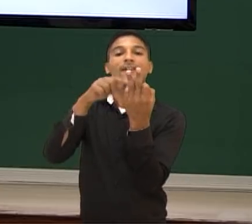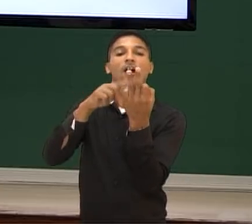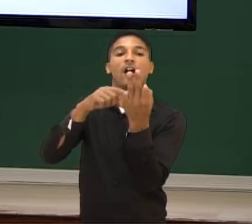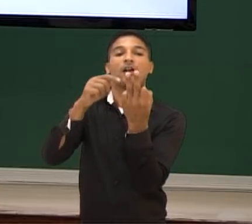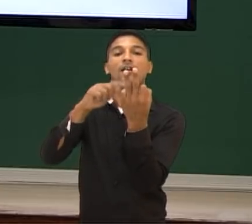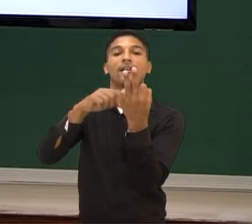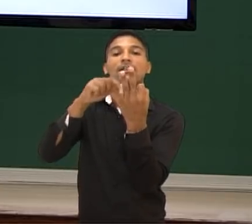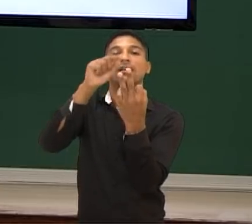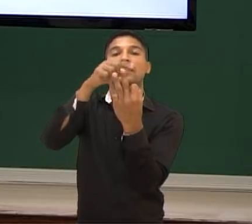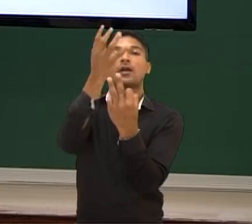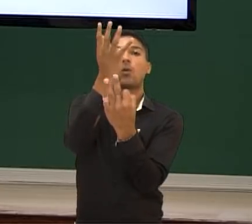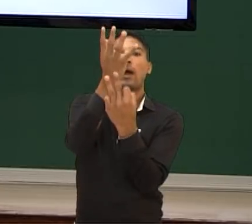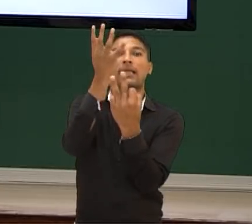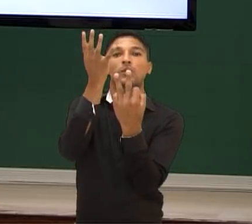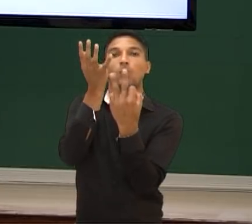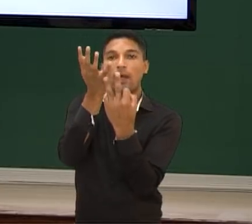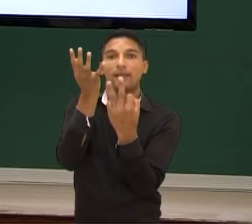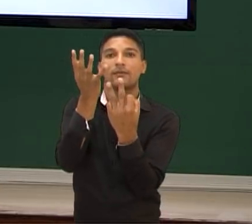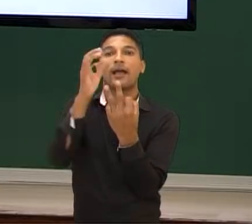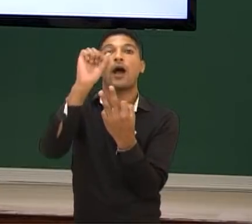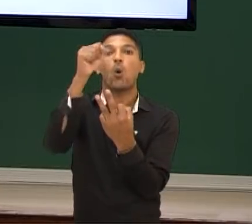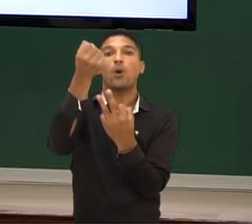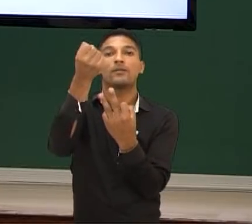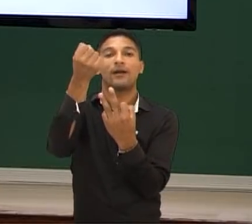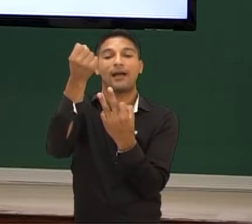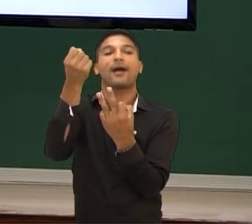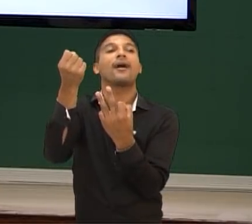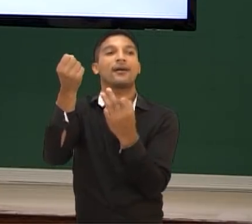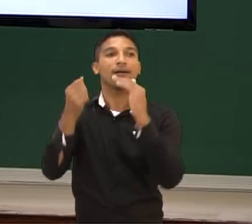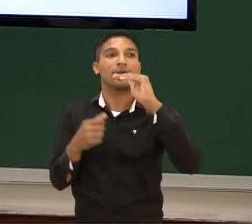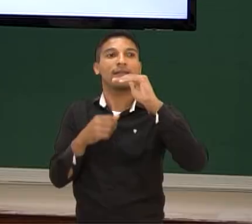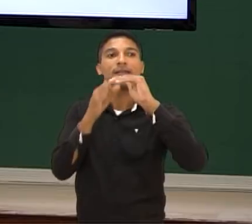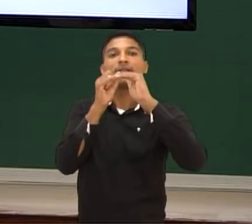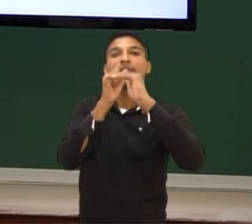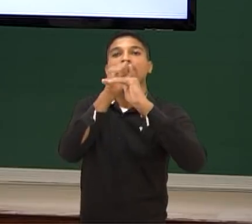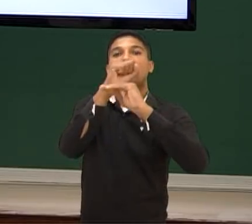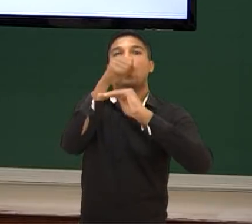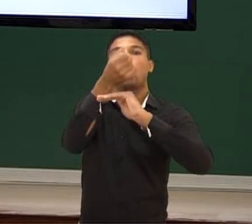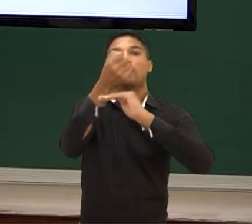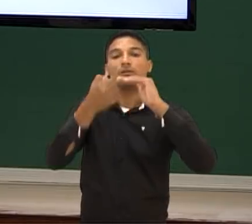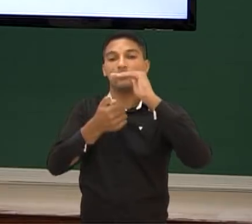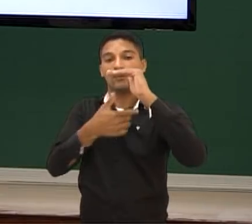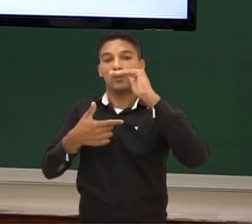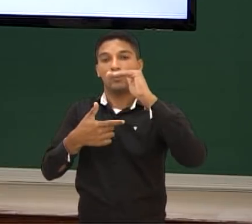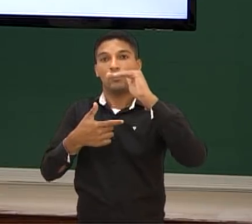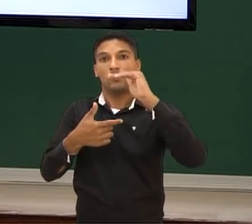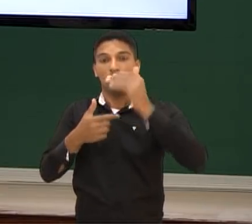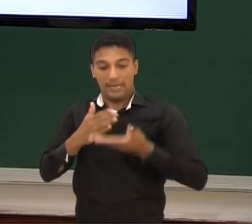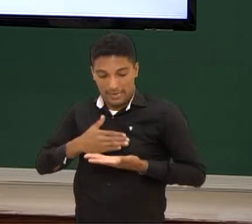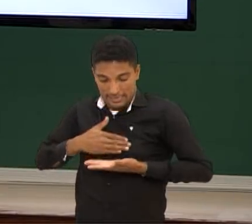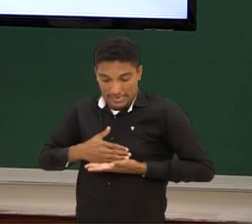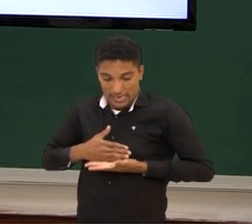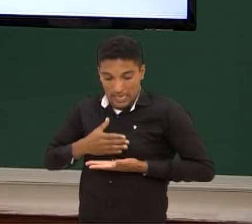tabuada que tem o 8 e o 12 na mesma tabuada? Novamente, quem? O 4. 12 divididos por 4 é